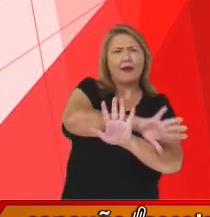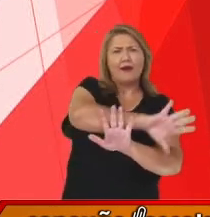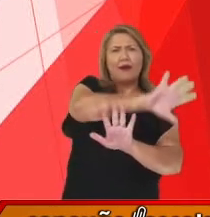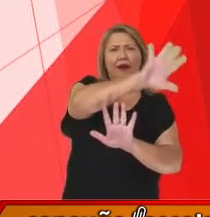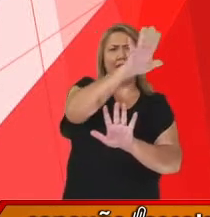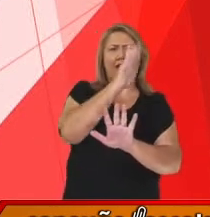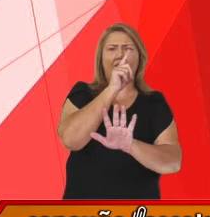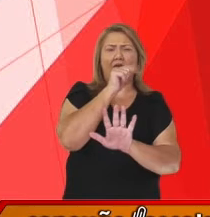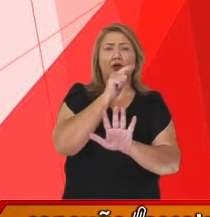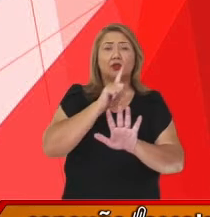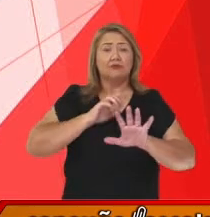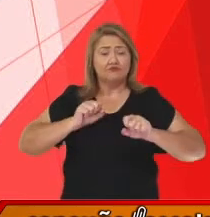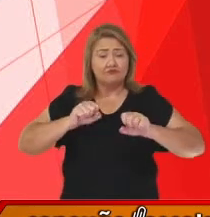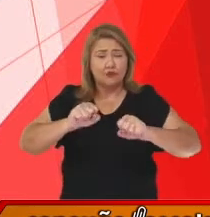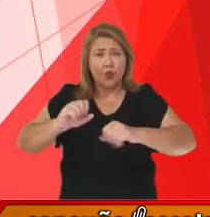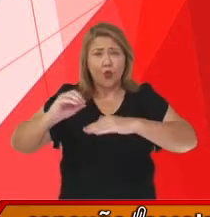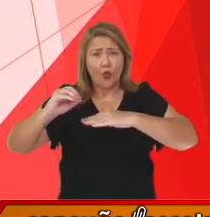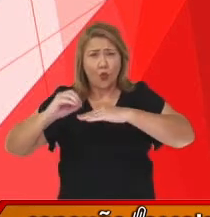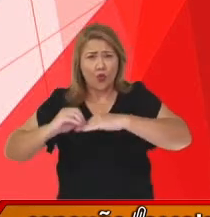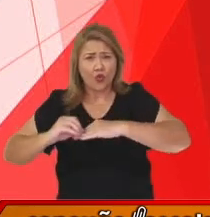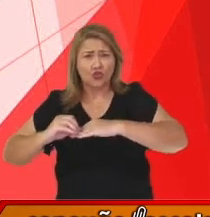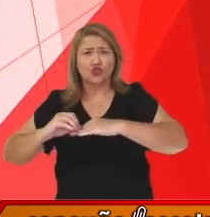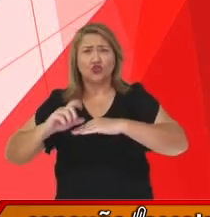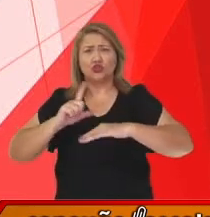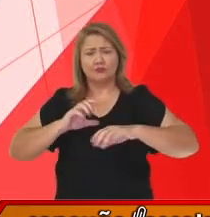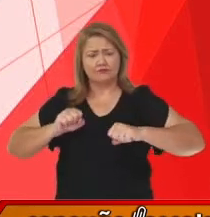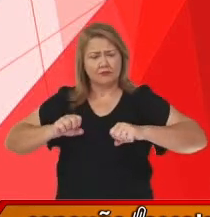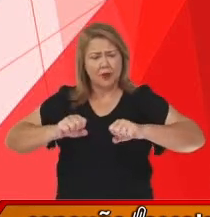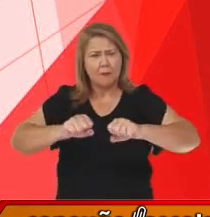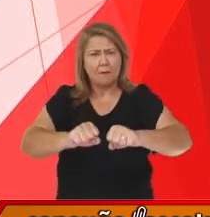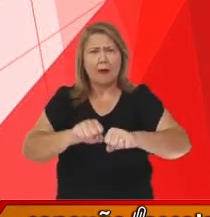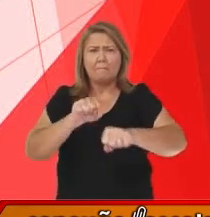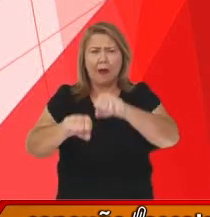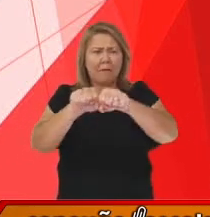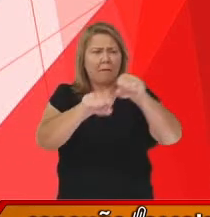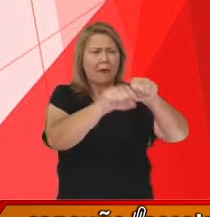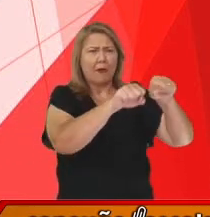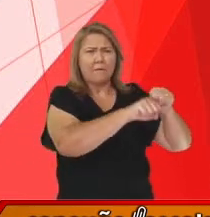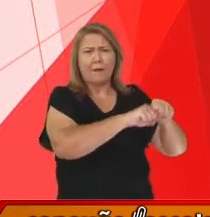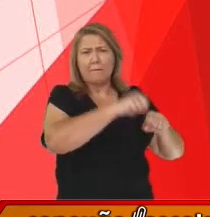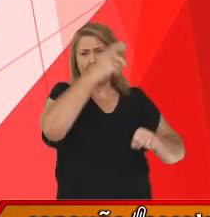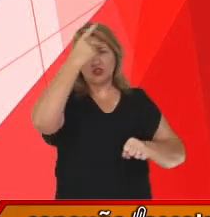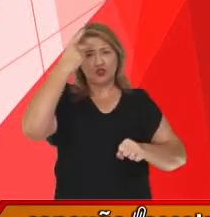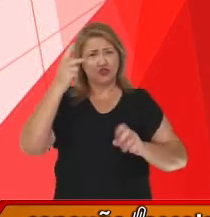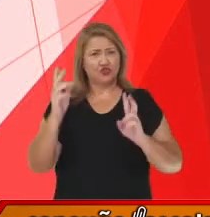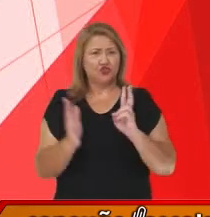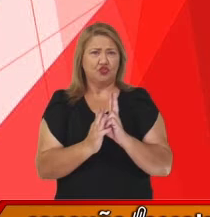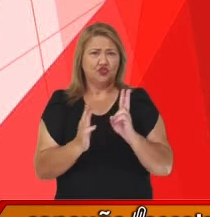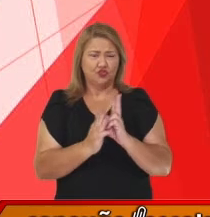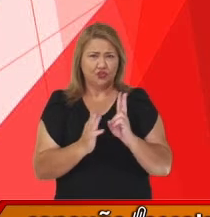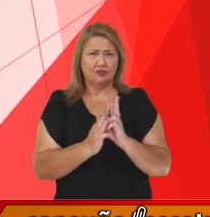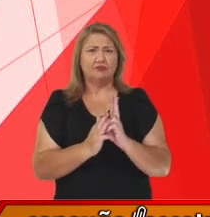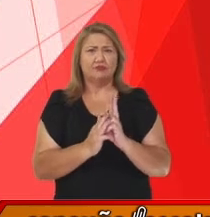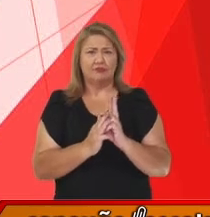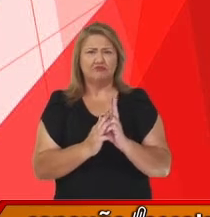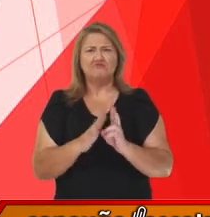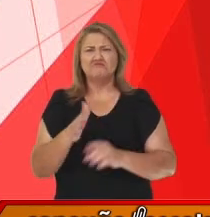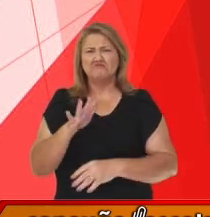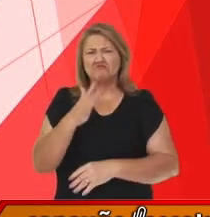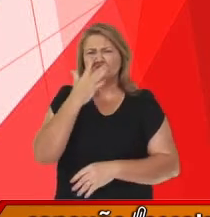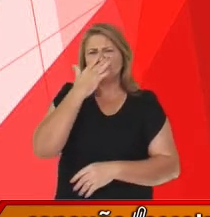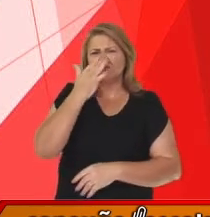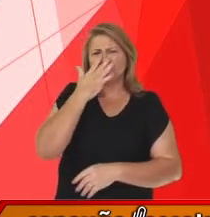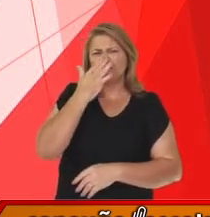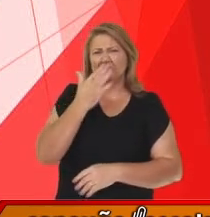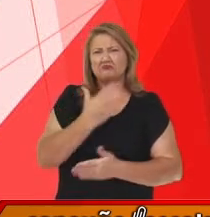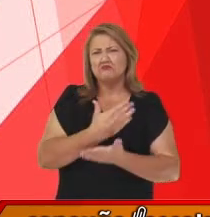chamada Conquista do Oeste, os colonizadores dizimaram os povos nativos, os indígenas. Estima-se que no